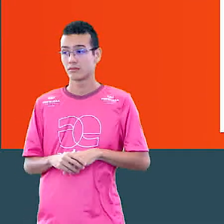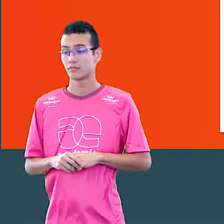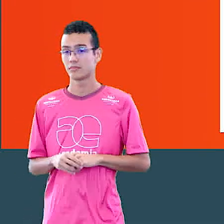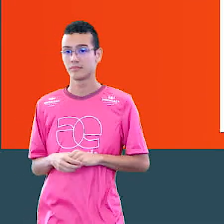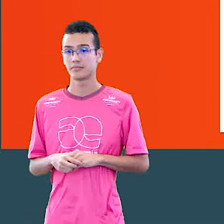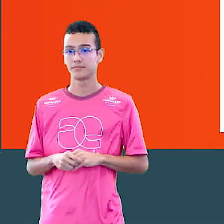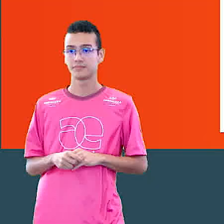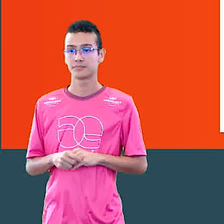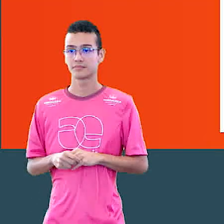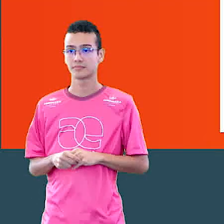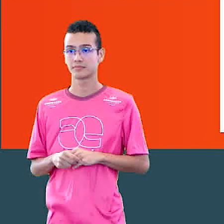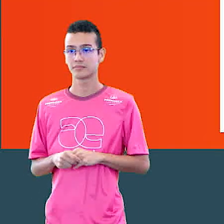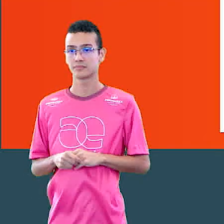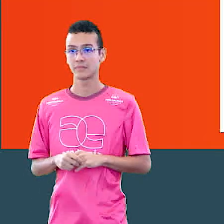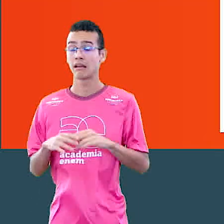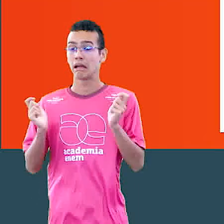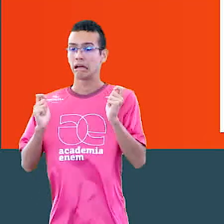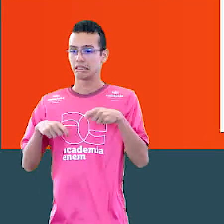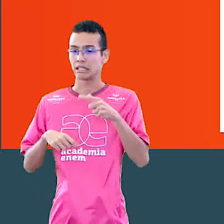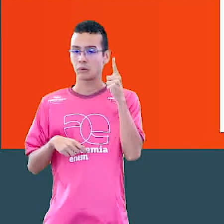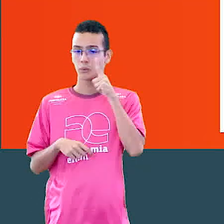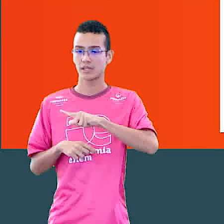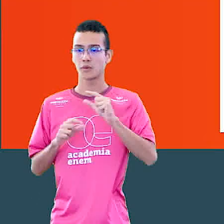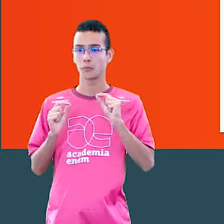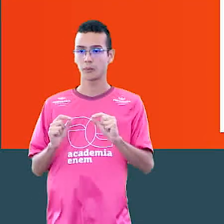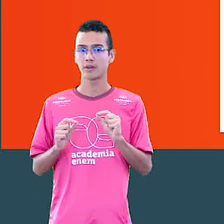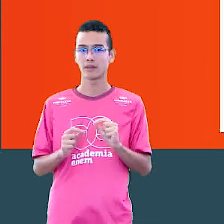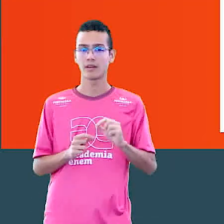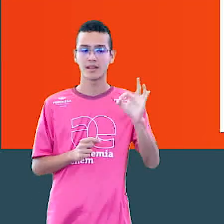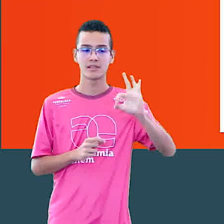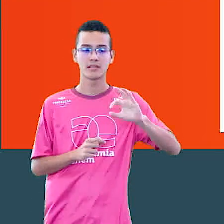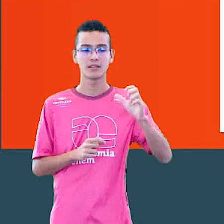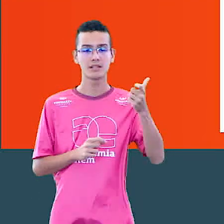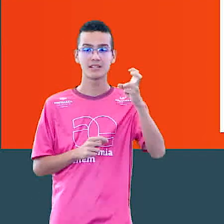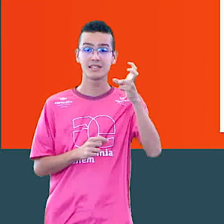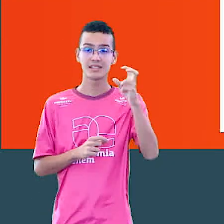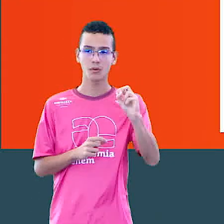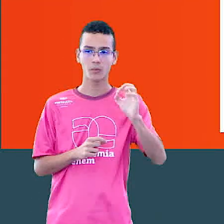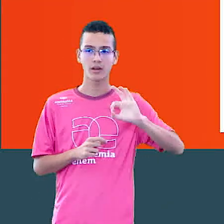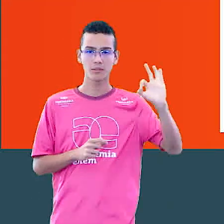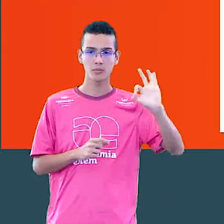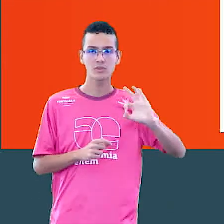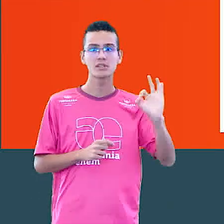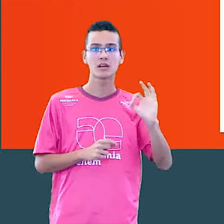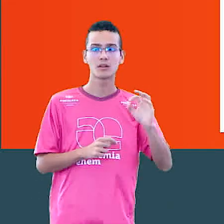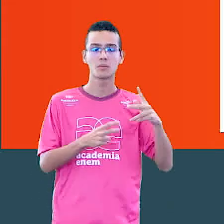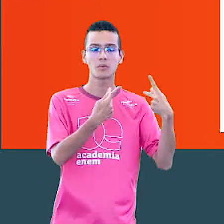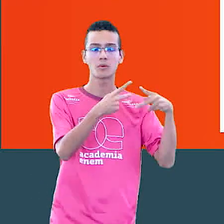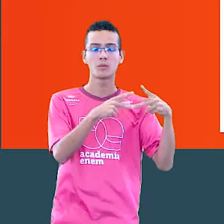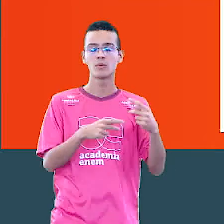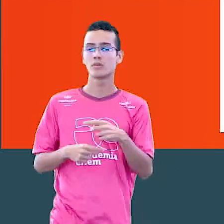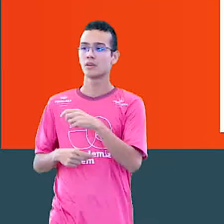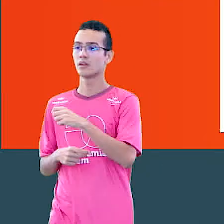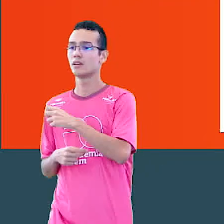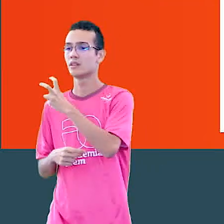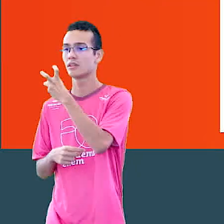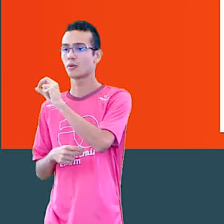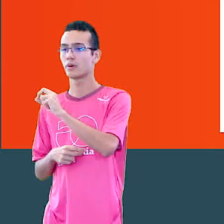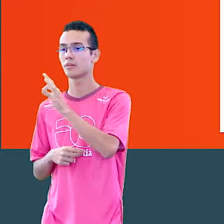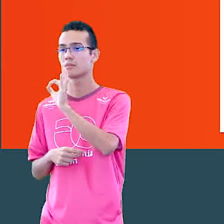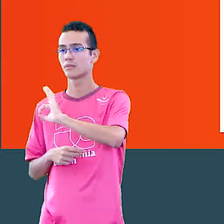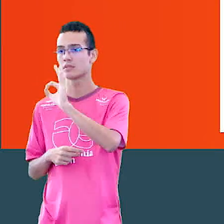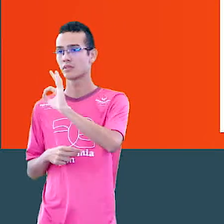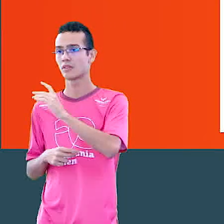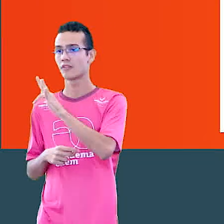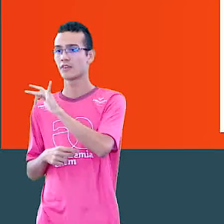conseguir 50 com o ProUni e o outro 50 ficou apertado, não dá para pagar, você pode conseguir um financiamento sim. Aí você